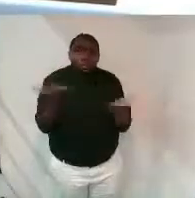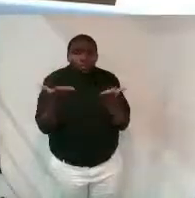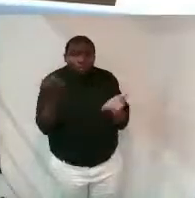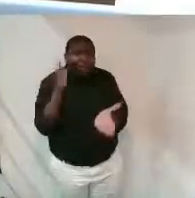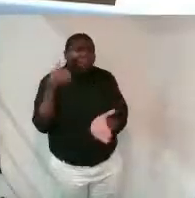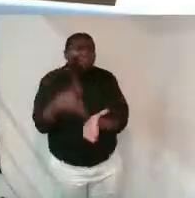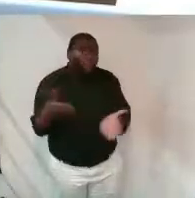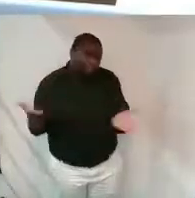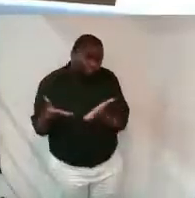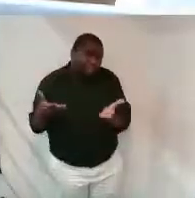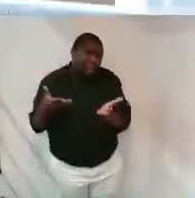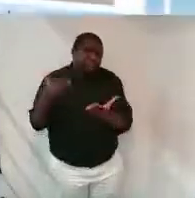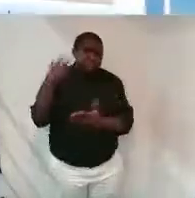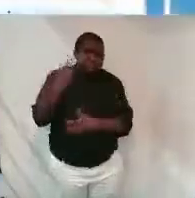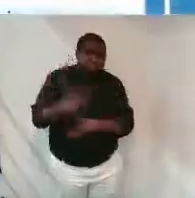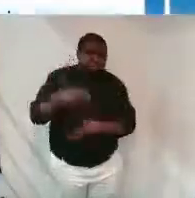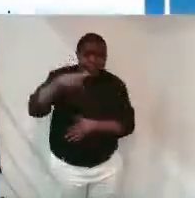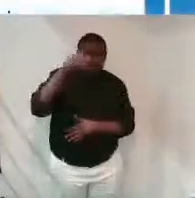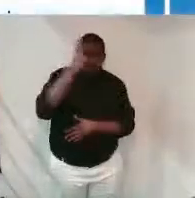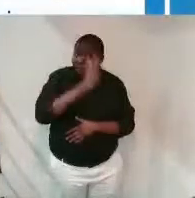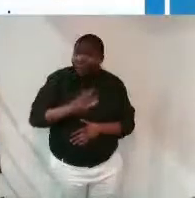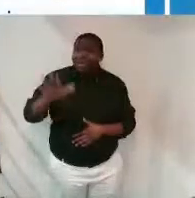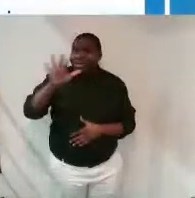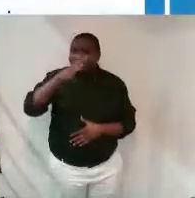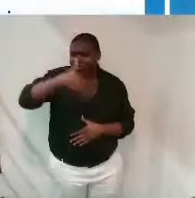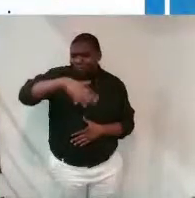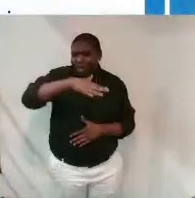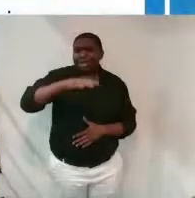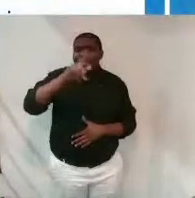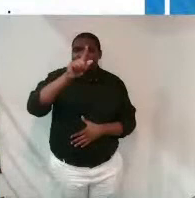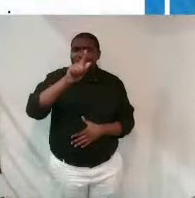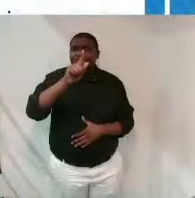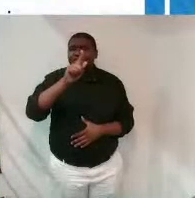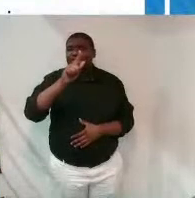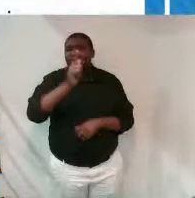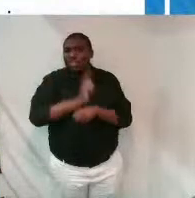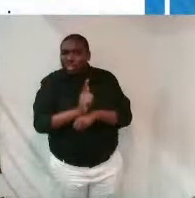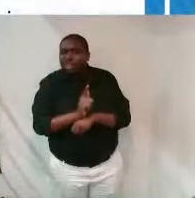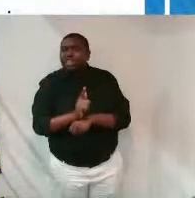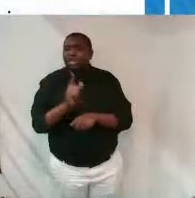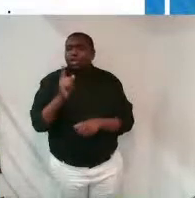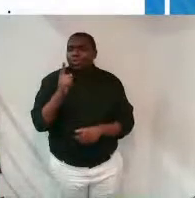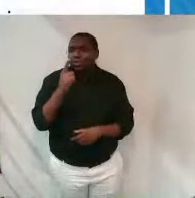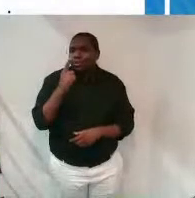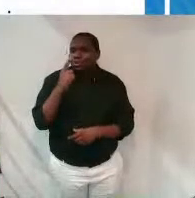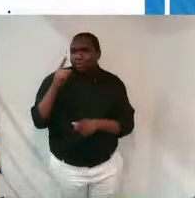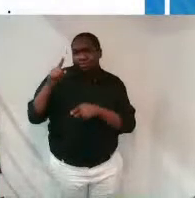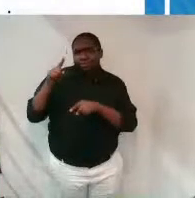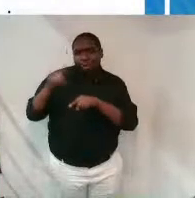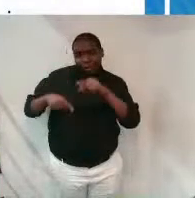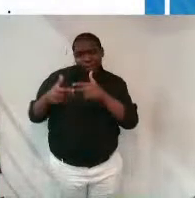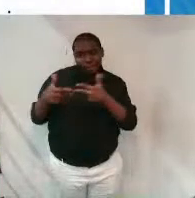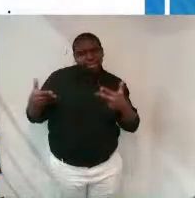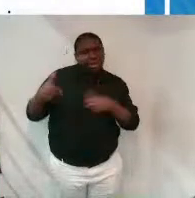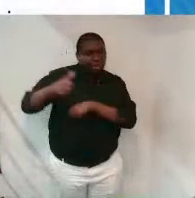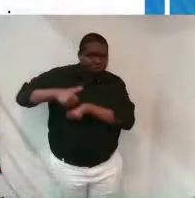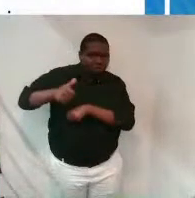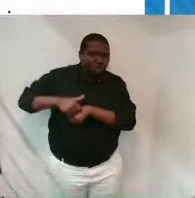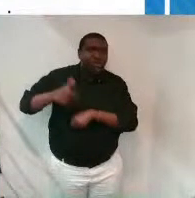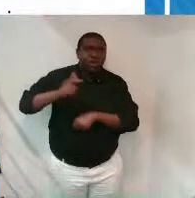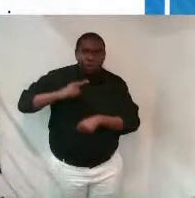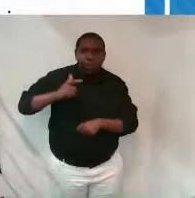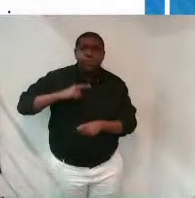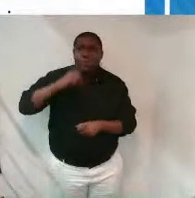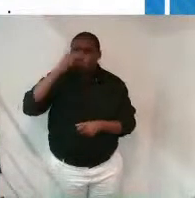no Brasil inteiro, em termos de gestão de resíduos, se a gente for analisar por trás, tem o dedo de um promotor de